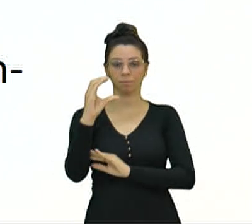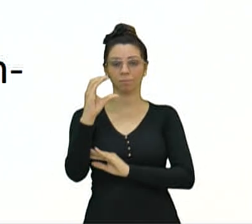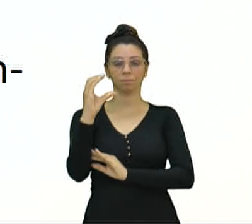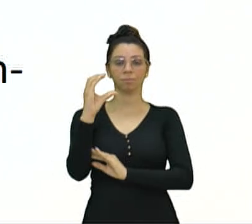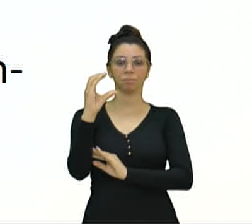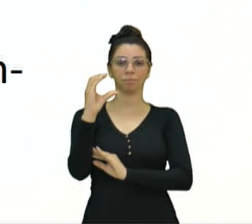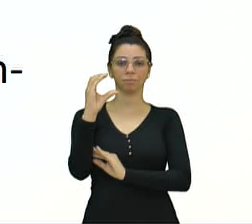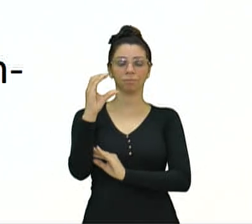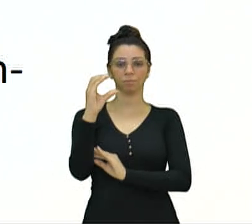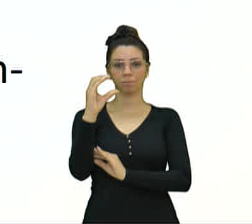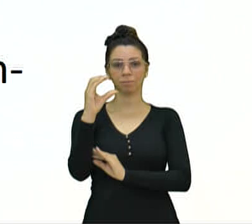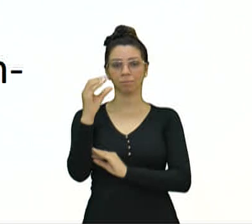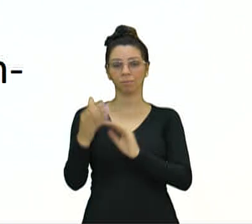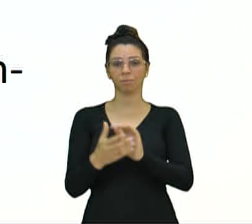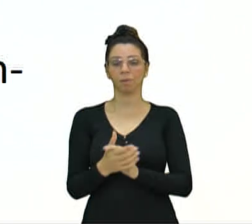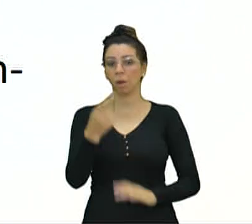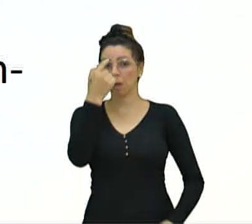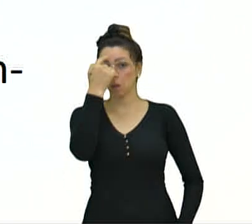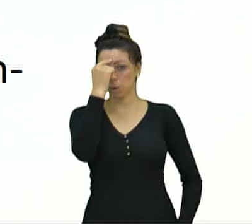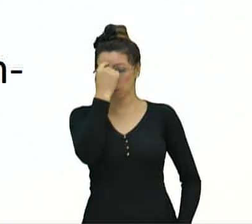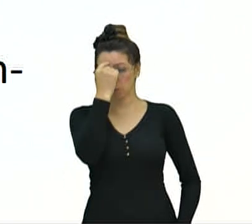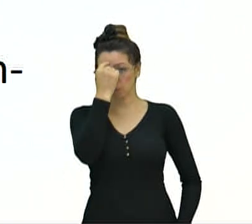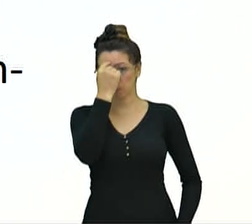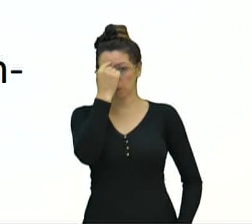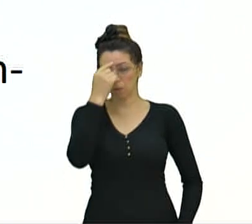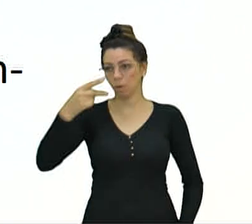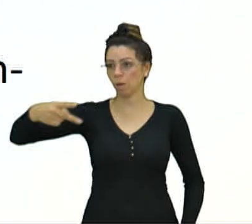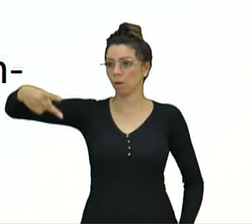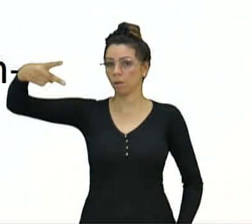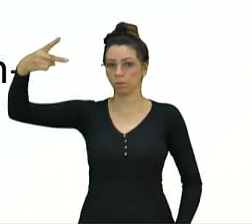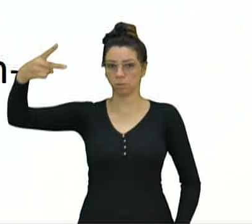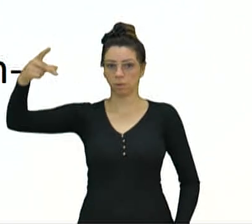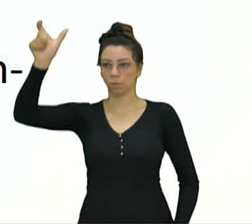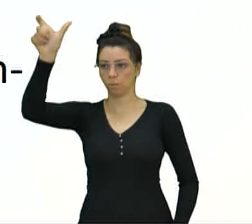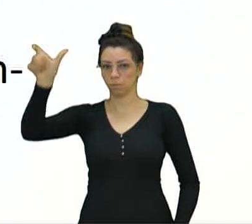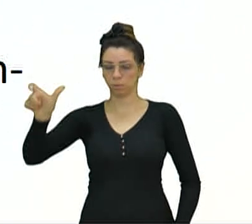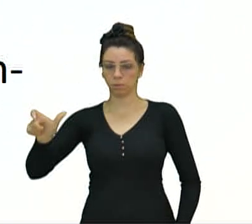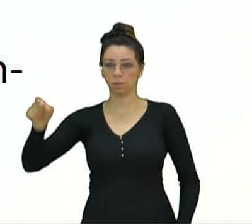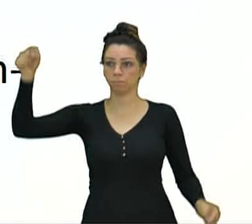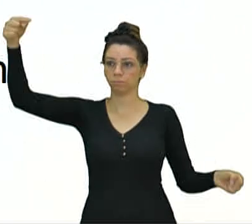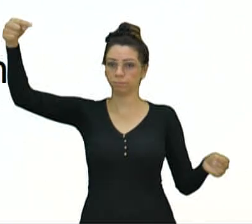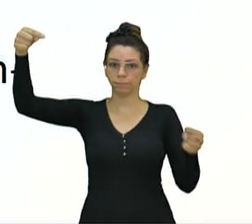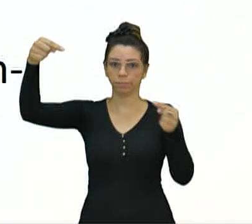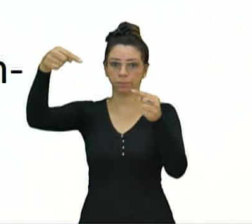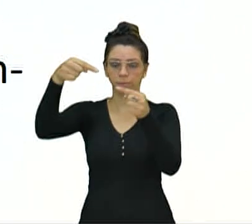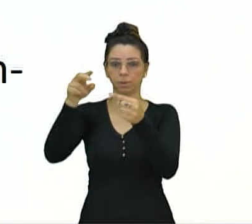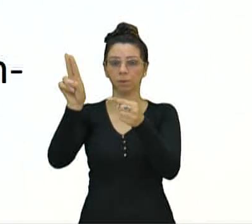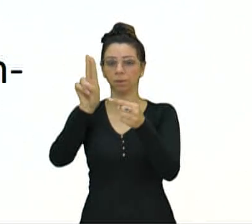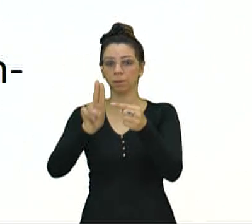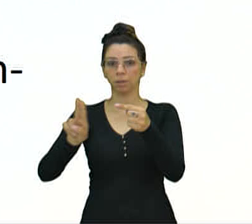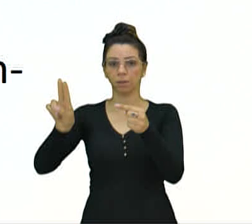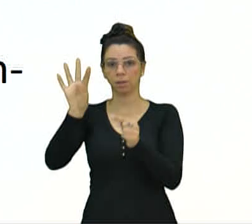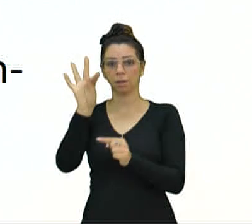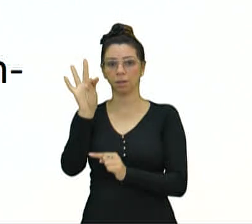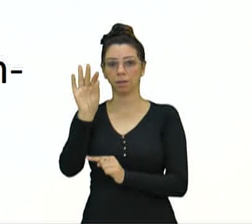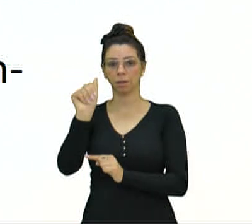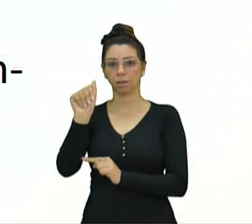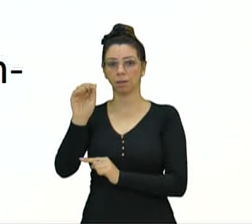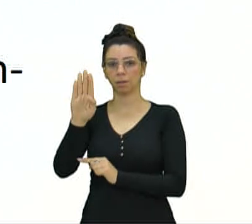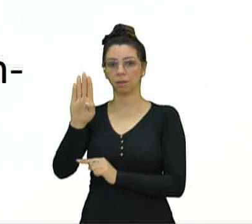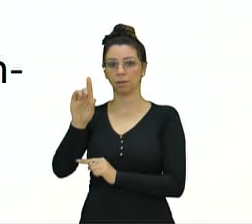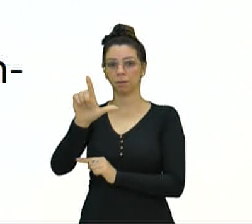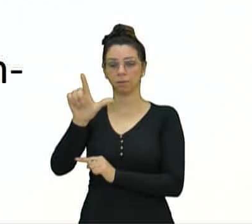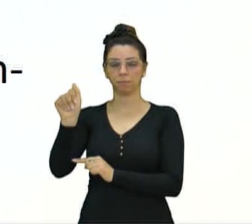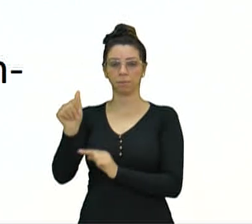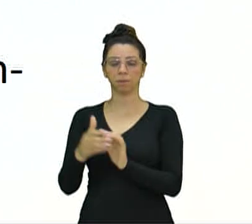coluna, hinduísmo, se relaciona com a segunda alternativa da segunda coluna, que é o uso da tabla. Letra